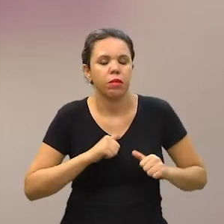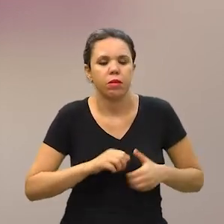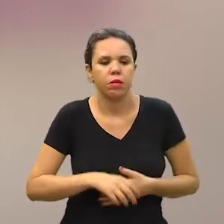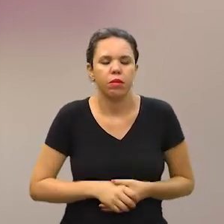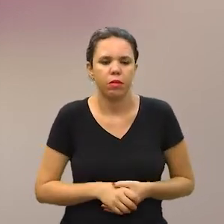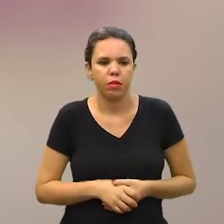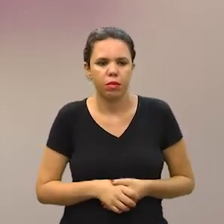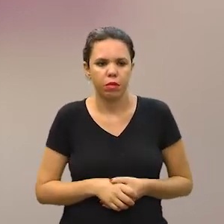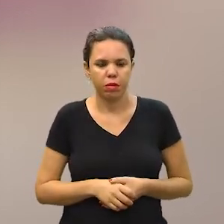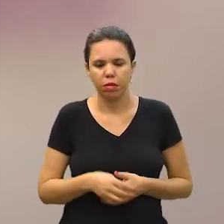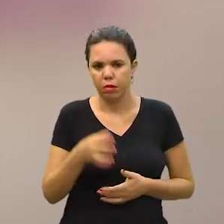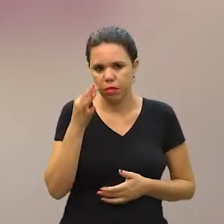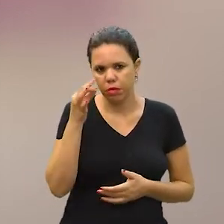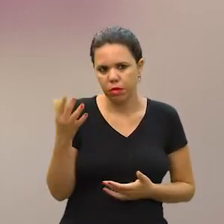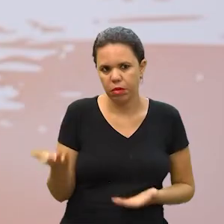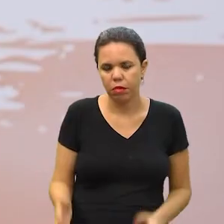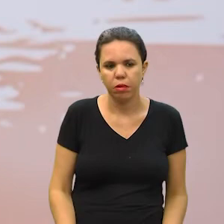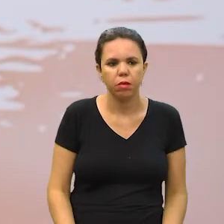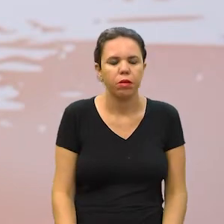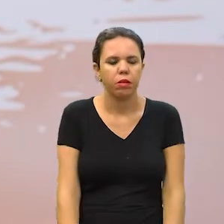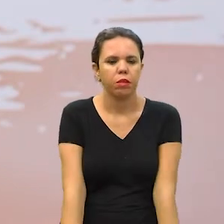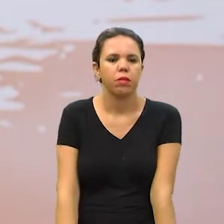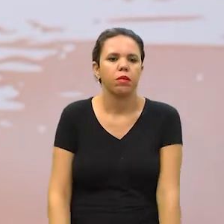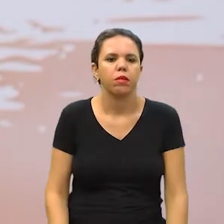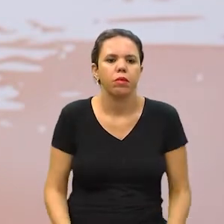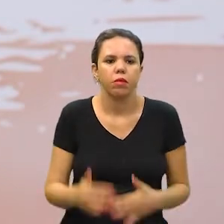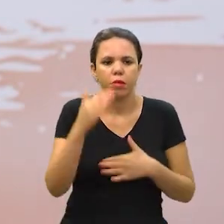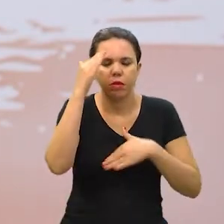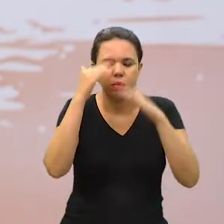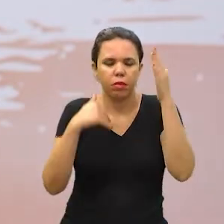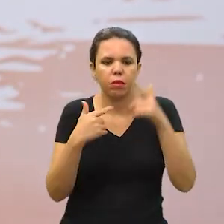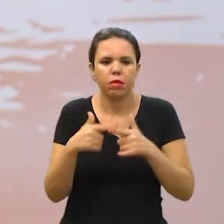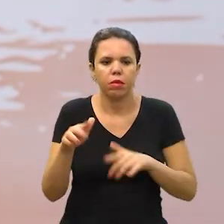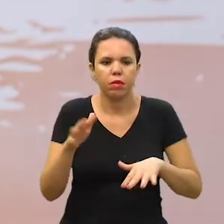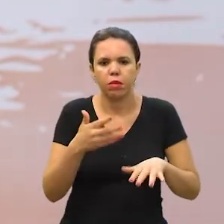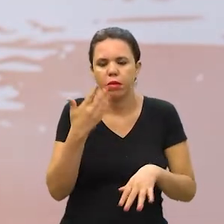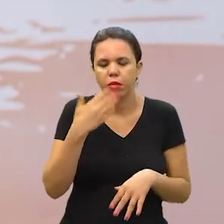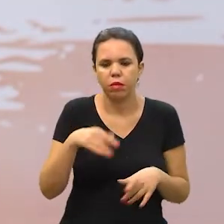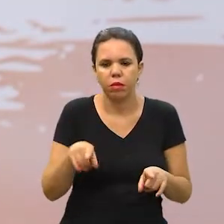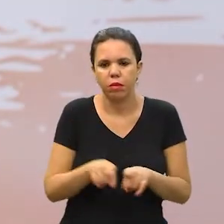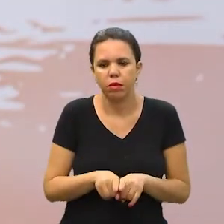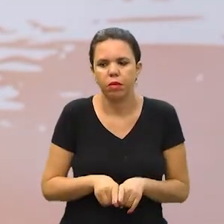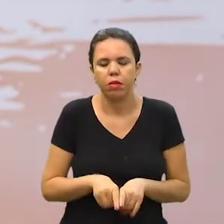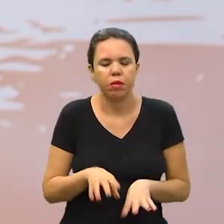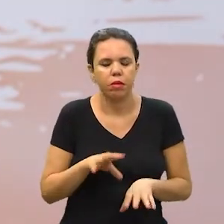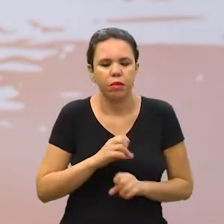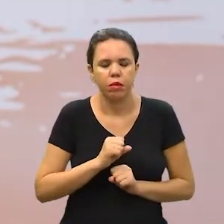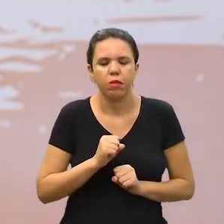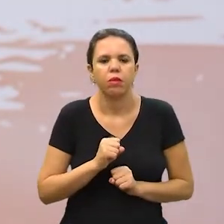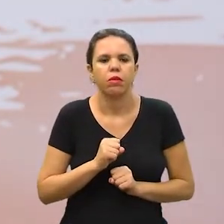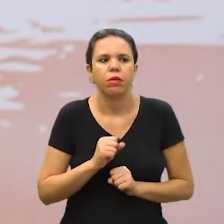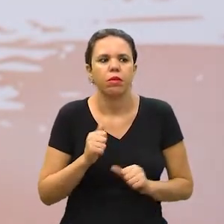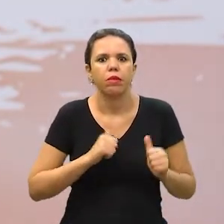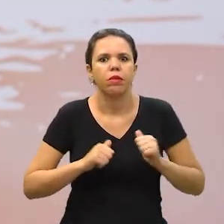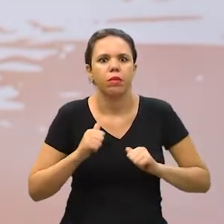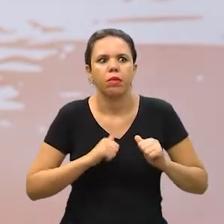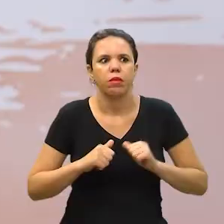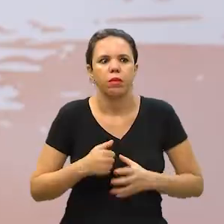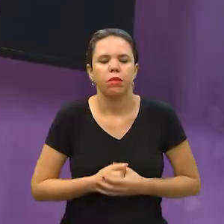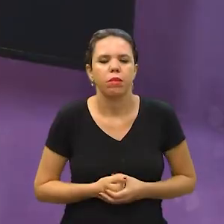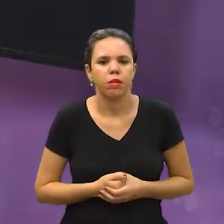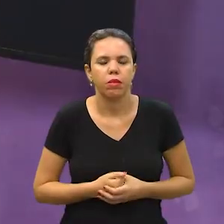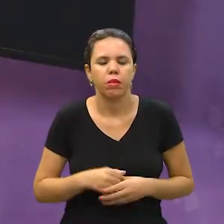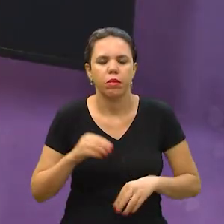maior agitação, a gente vê também. E o transtorno, assim como você disse lá em crianças, também pode vir com, tipo, uma